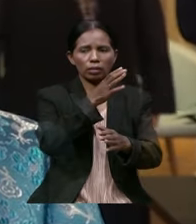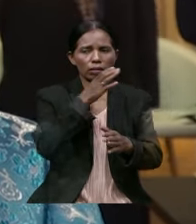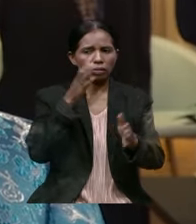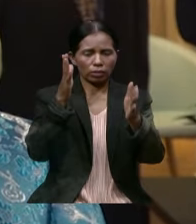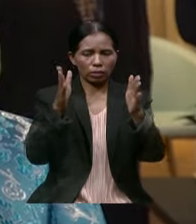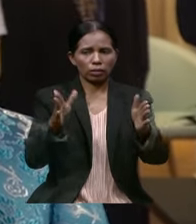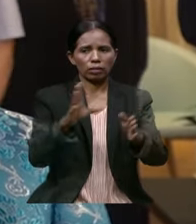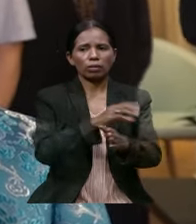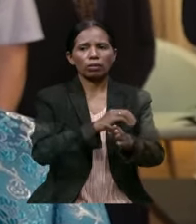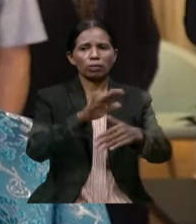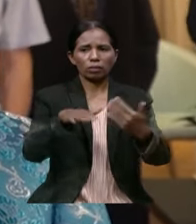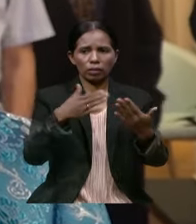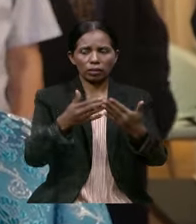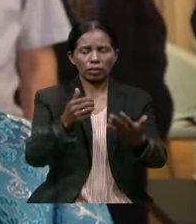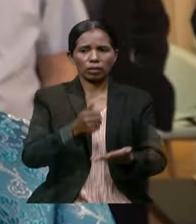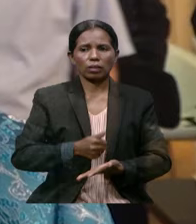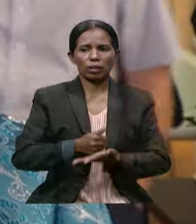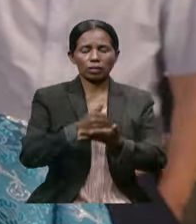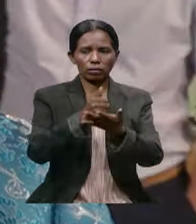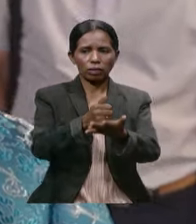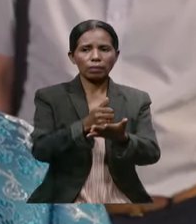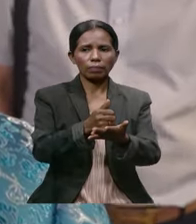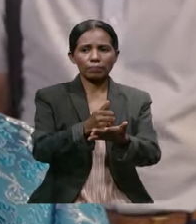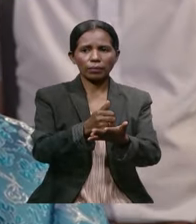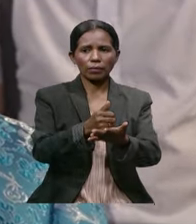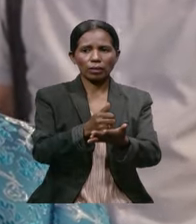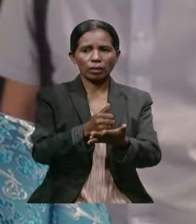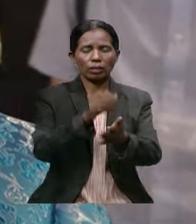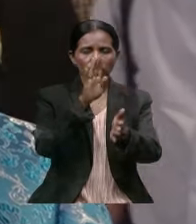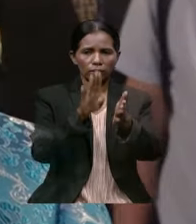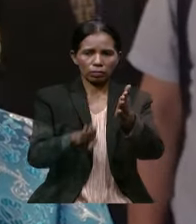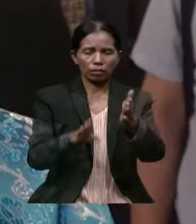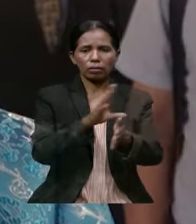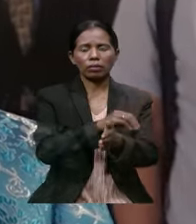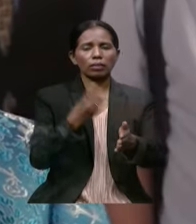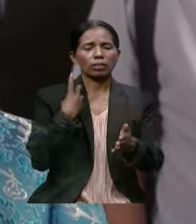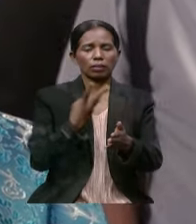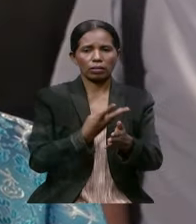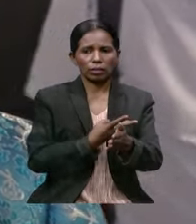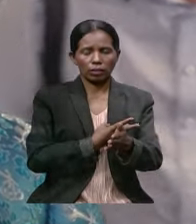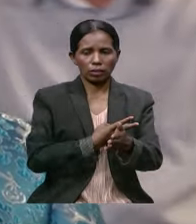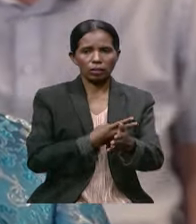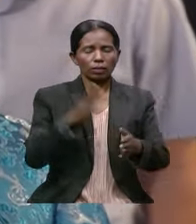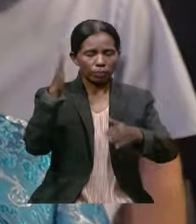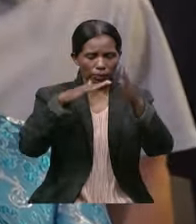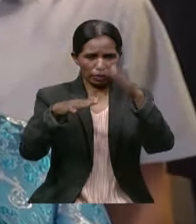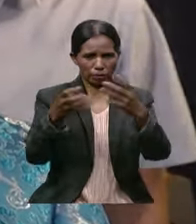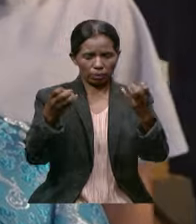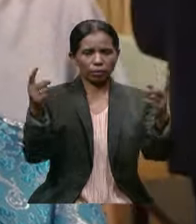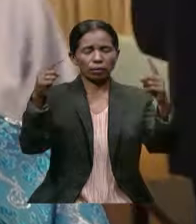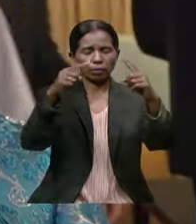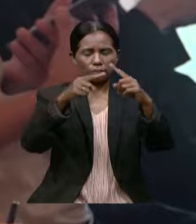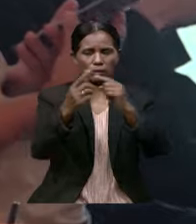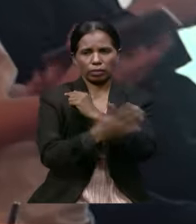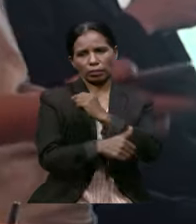e sobretudo, tem que diminuir a burocracia. A burocracia cria problema para investimento